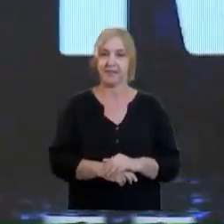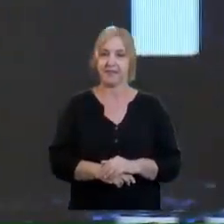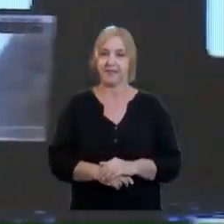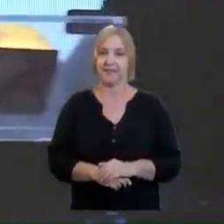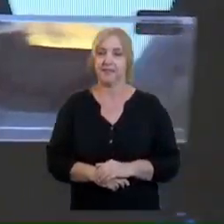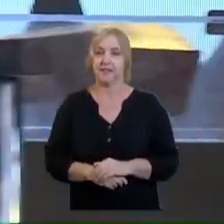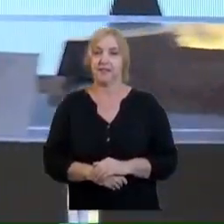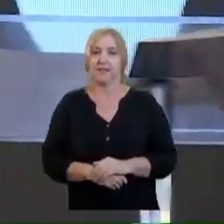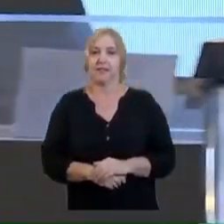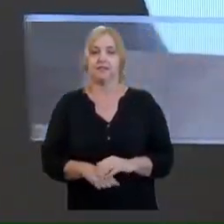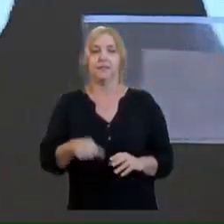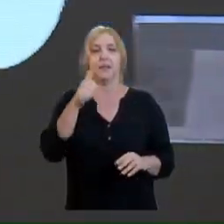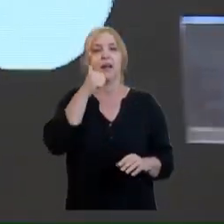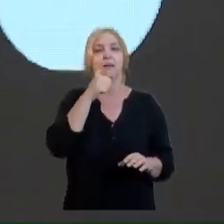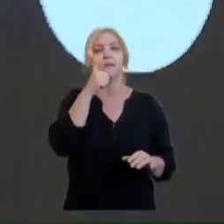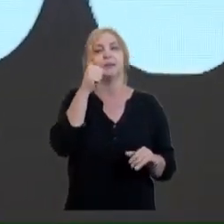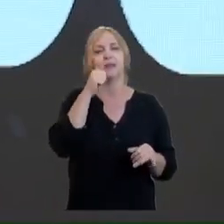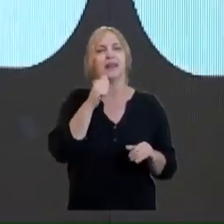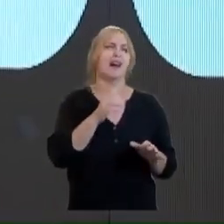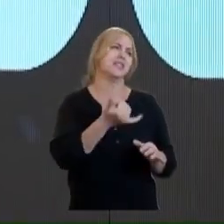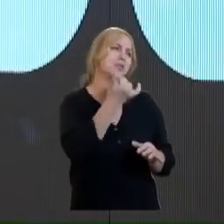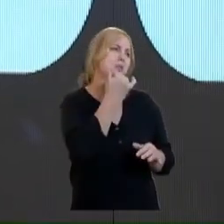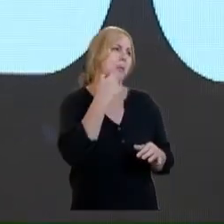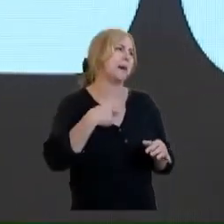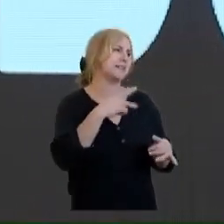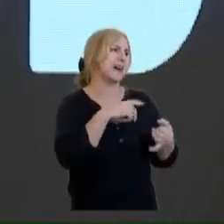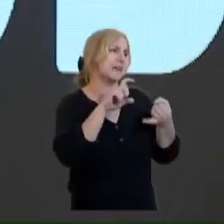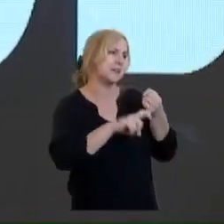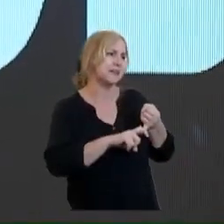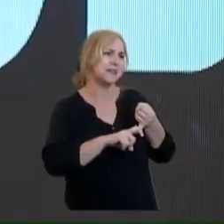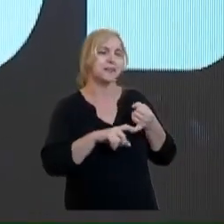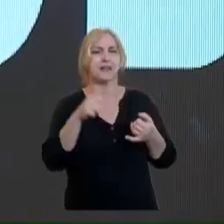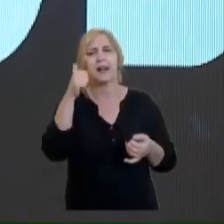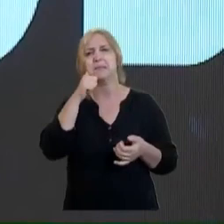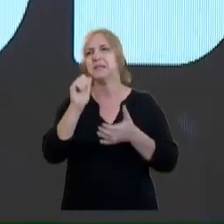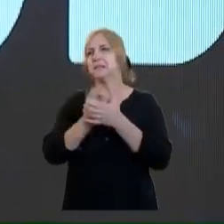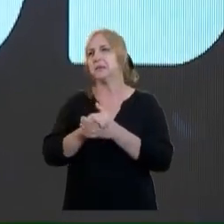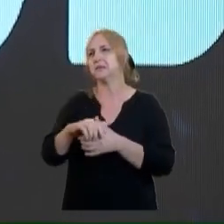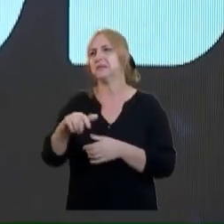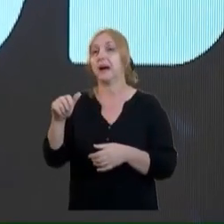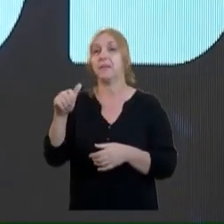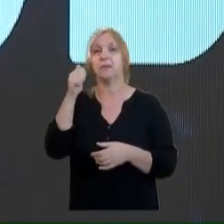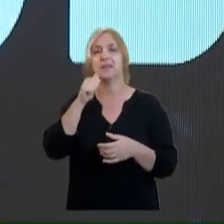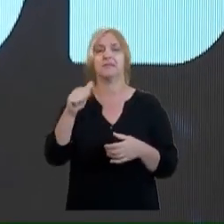adulterei. Mas a mulher era feia demais. Dá vontade de eu tirar o cinto